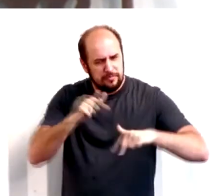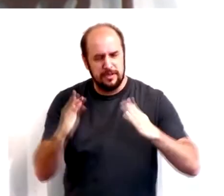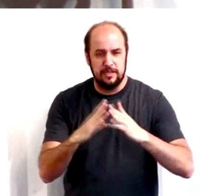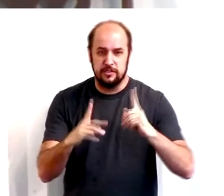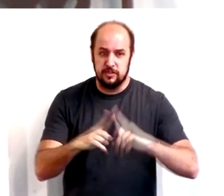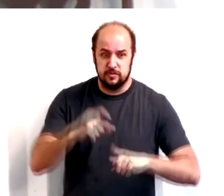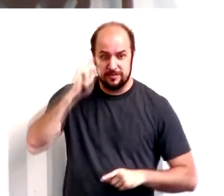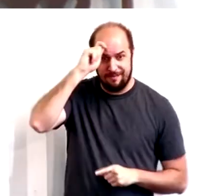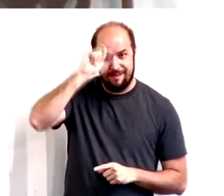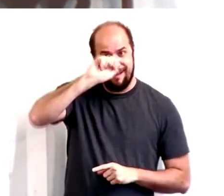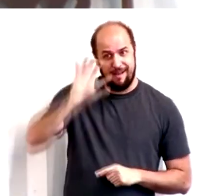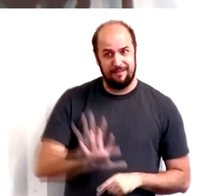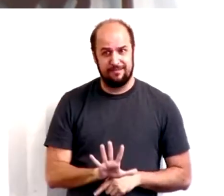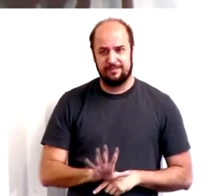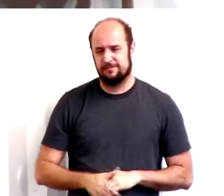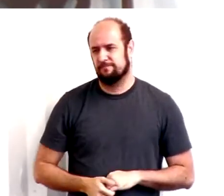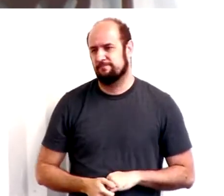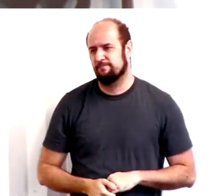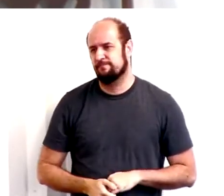Moçambique.